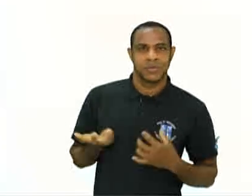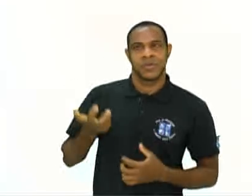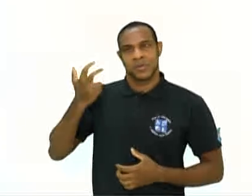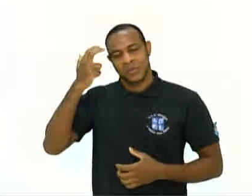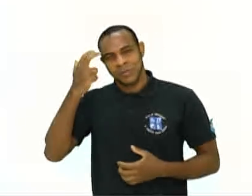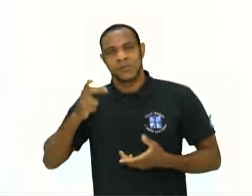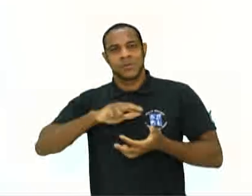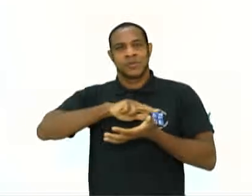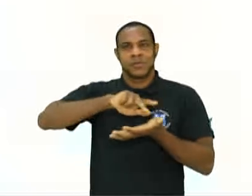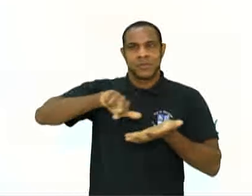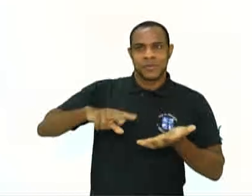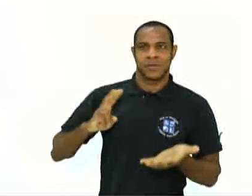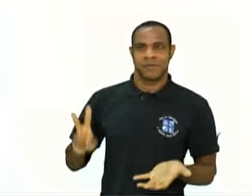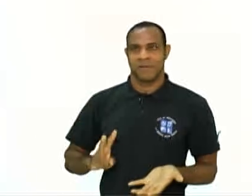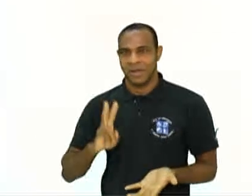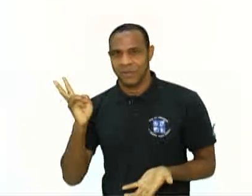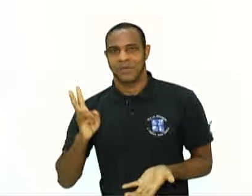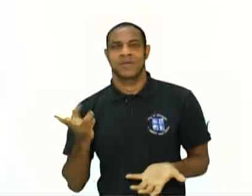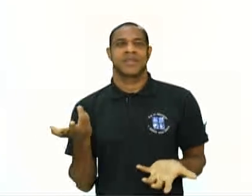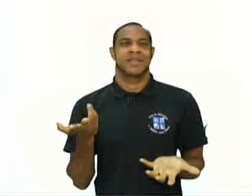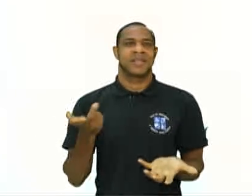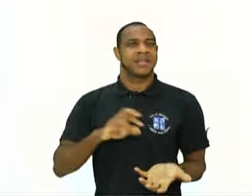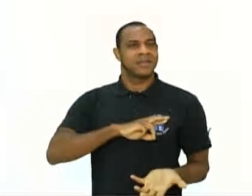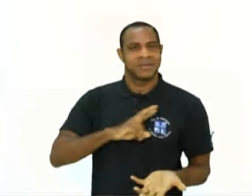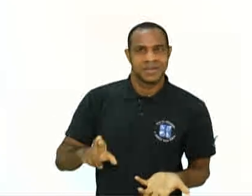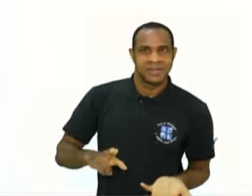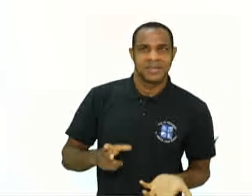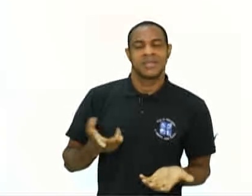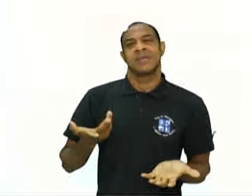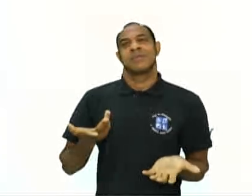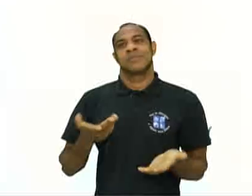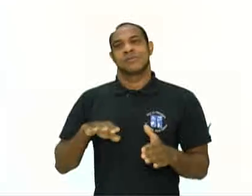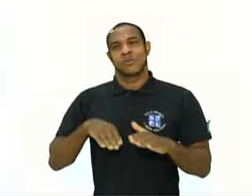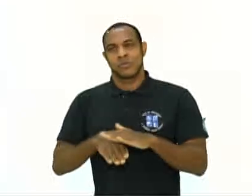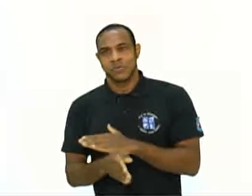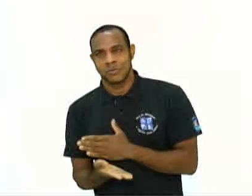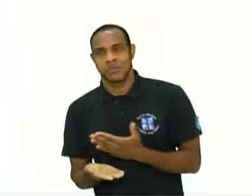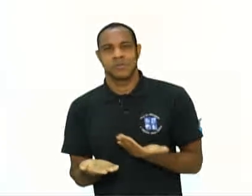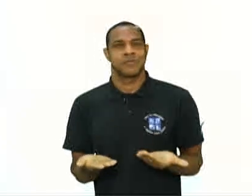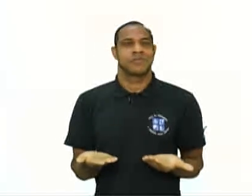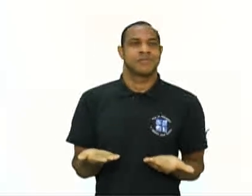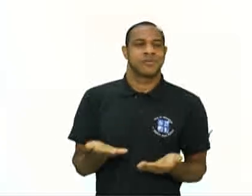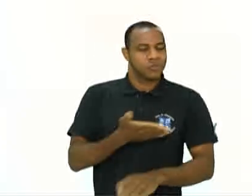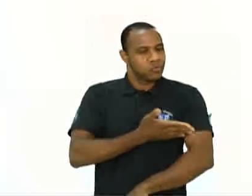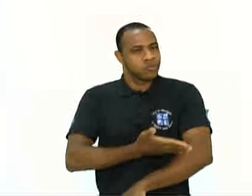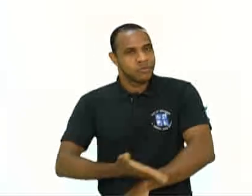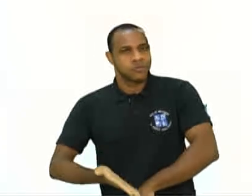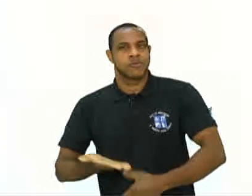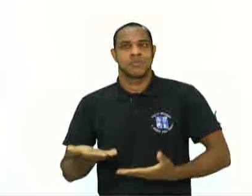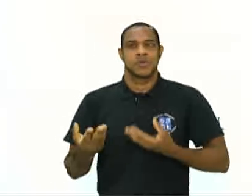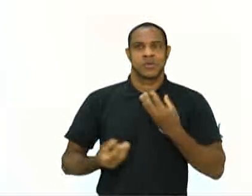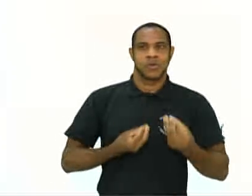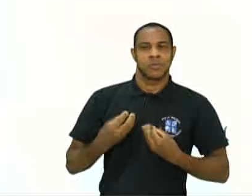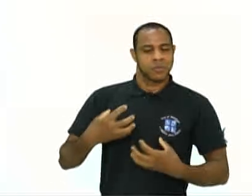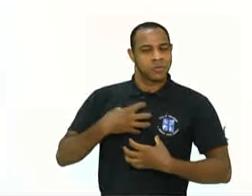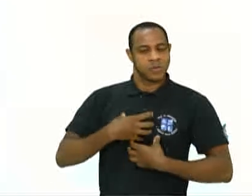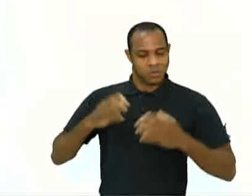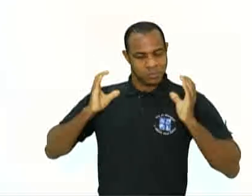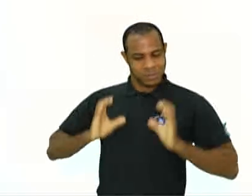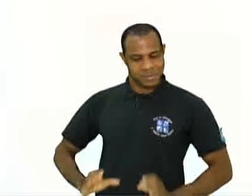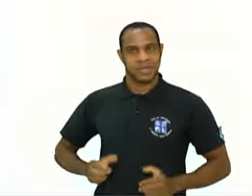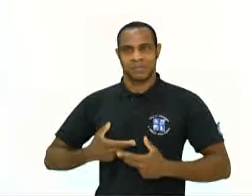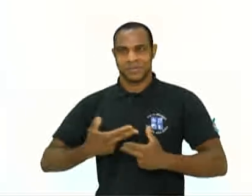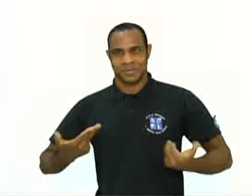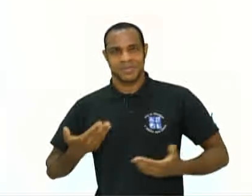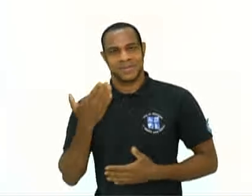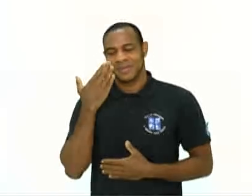e rituals. Se a gente for perceber ali, são costumes, né? São maneiras de nós agirmos que definem a nossa